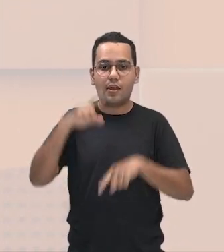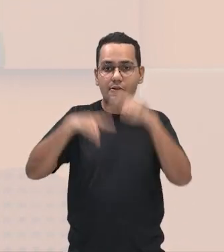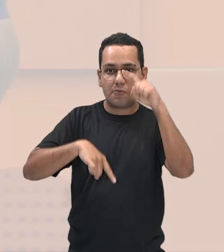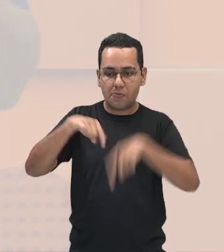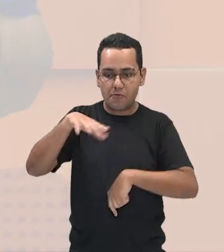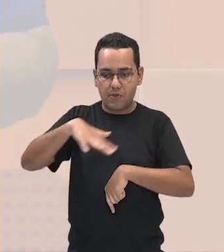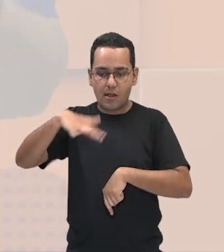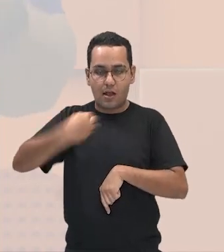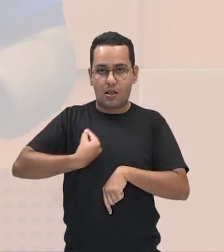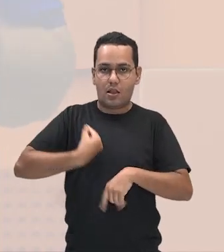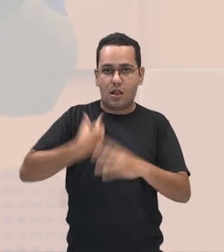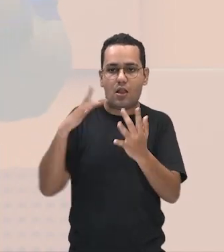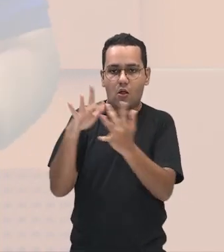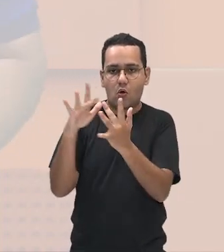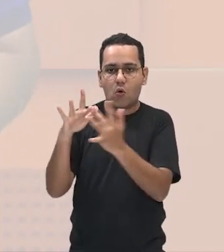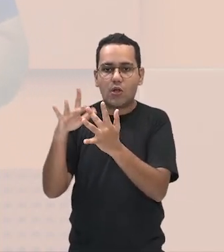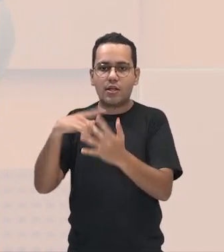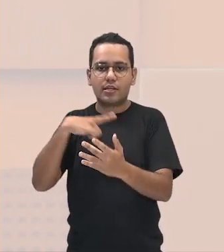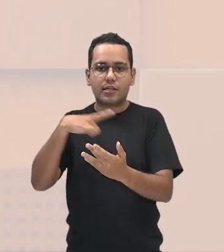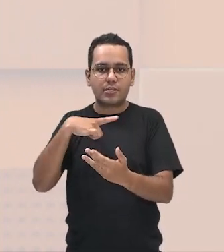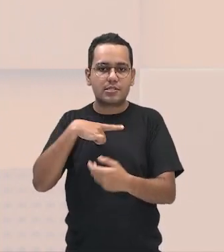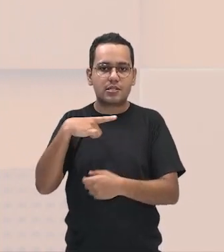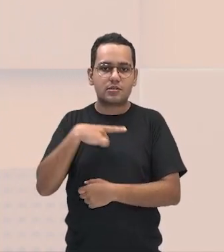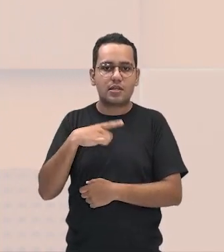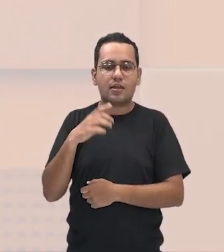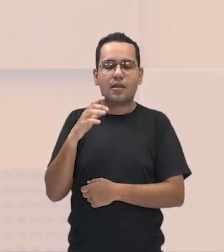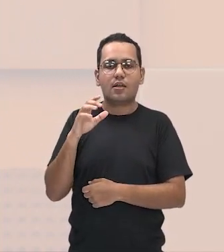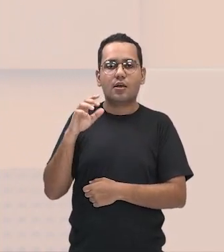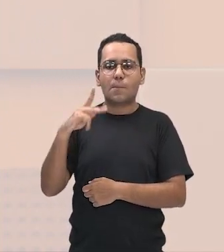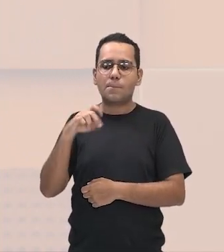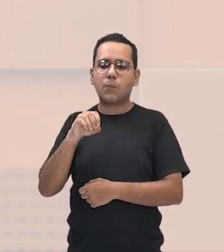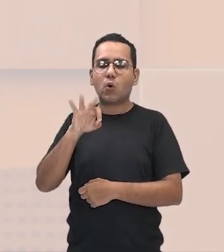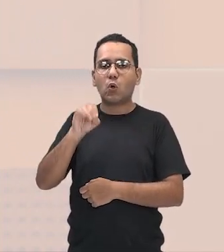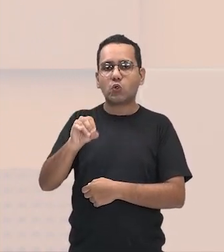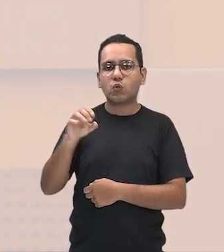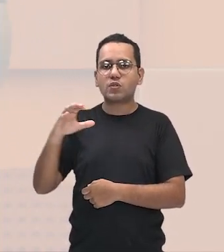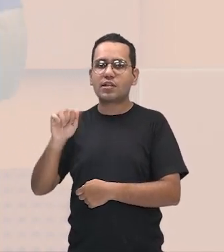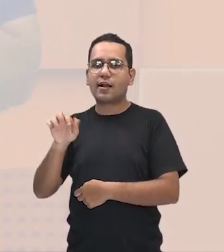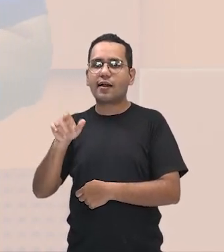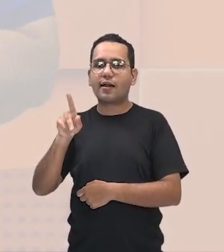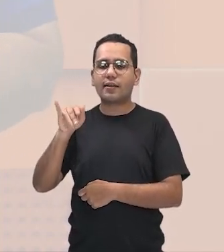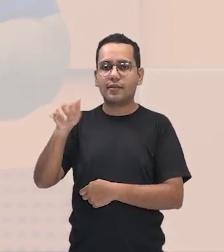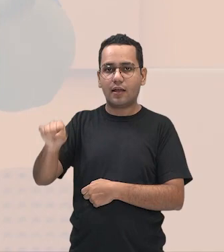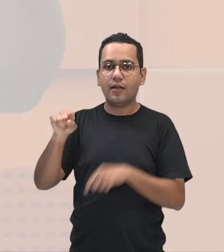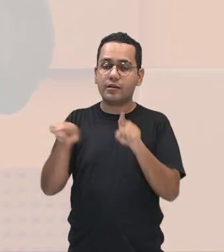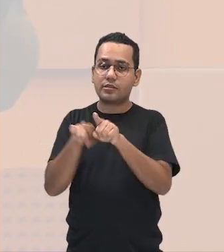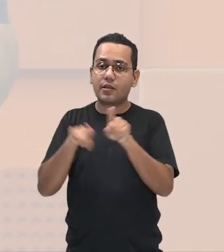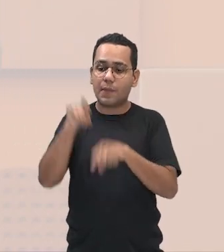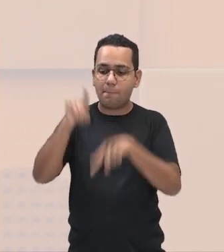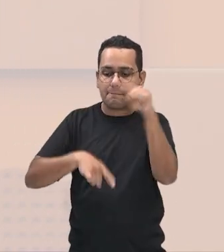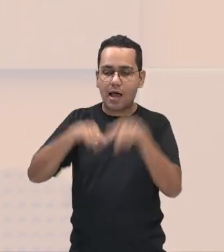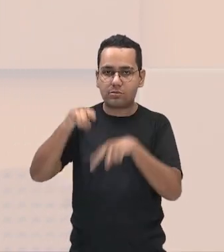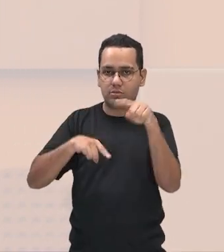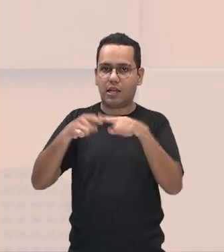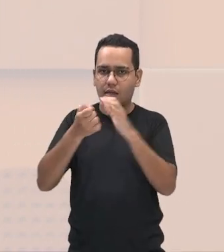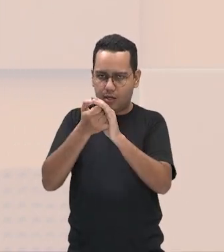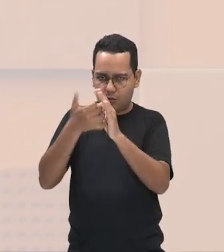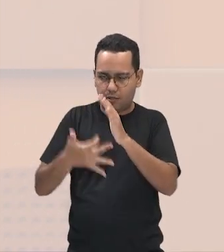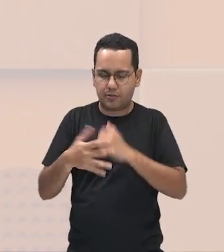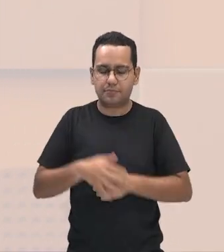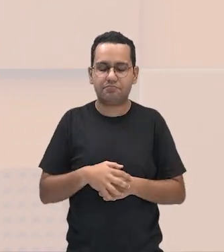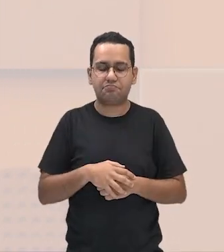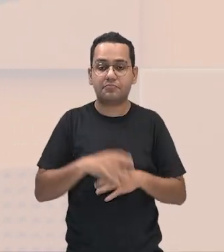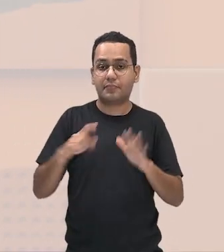da quantidade dos pontos cardeais e dos elementos constitutivos, então, da matéria. O número 5 era